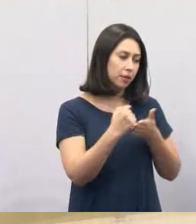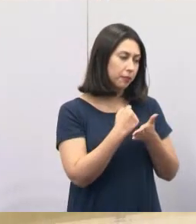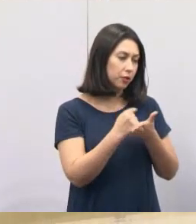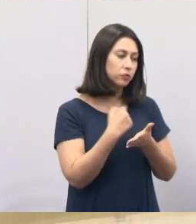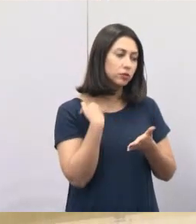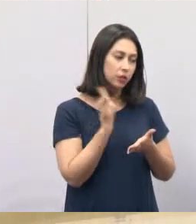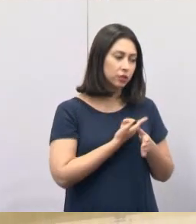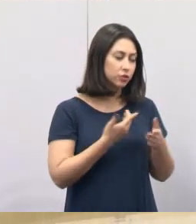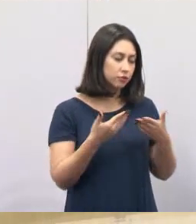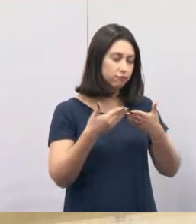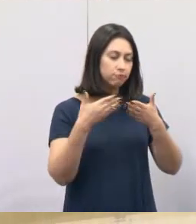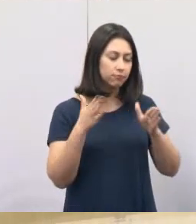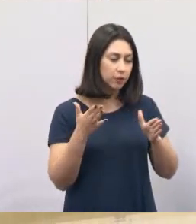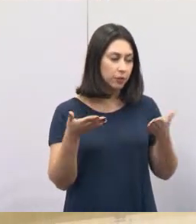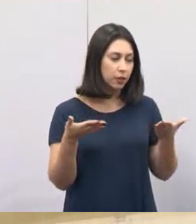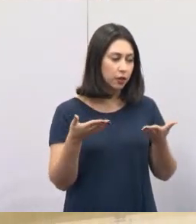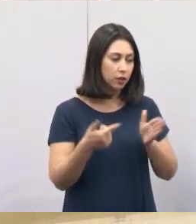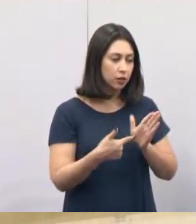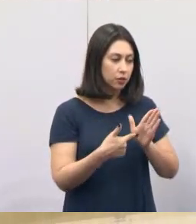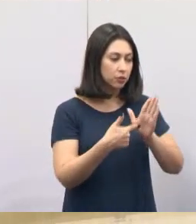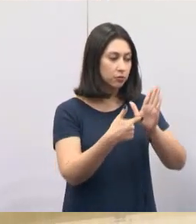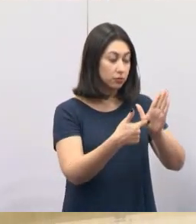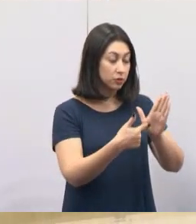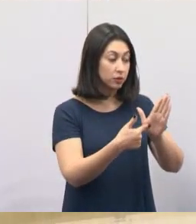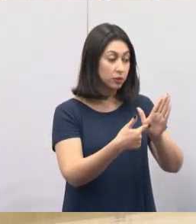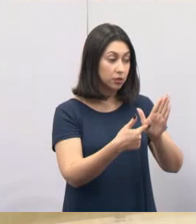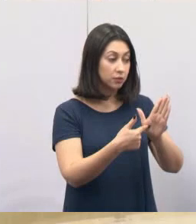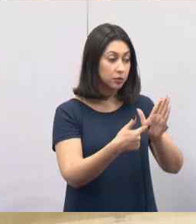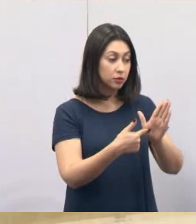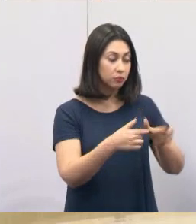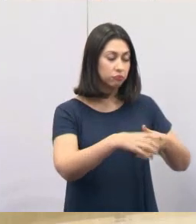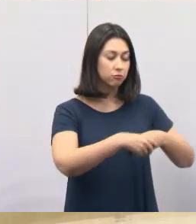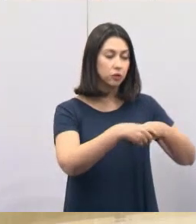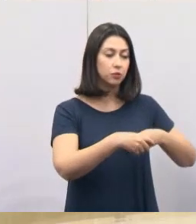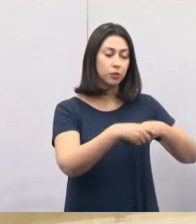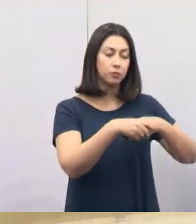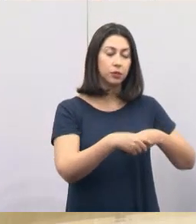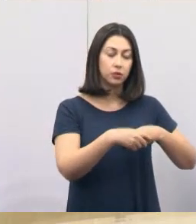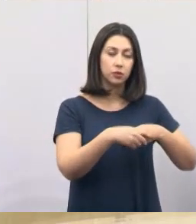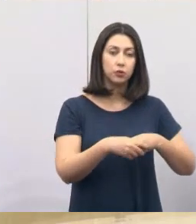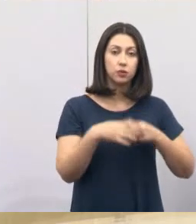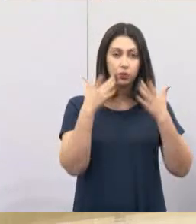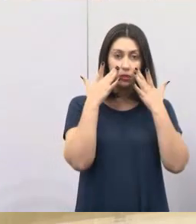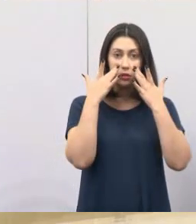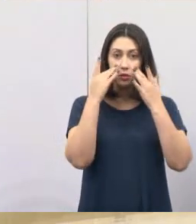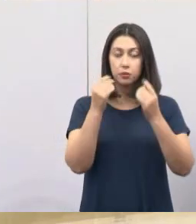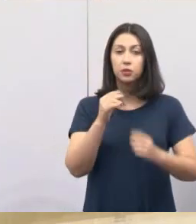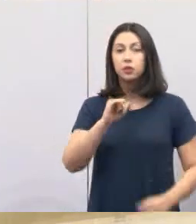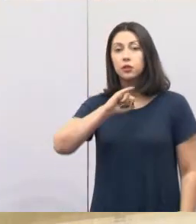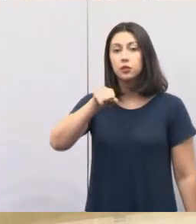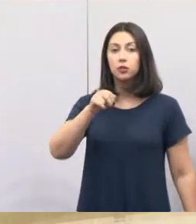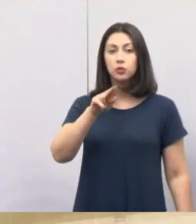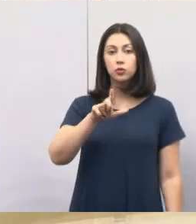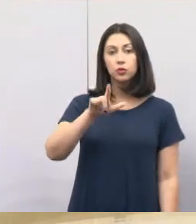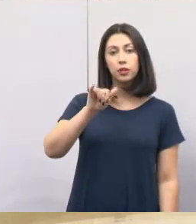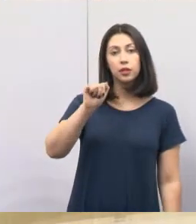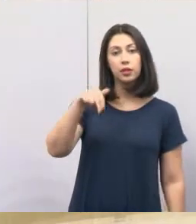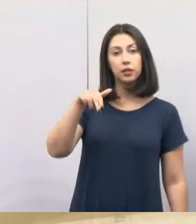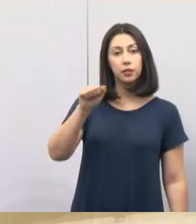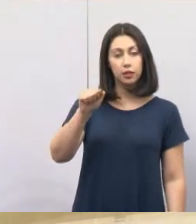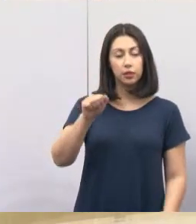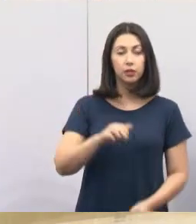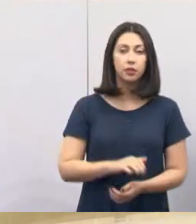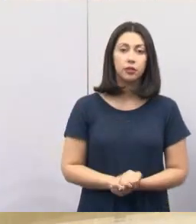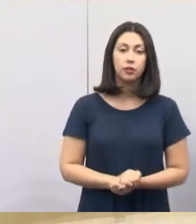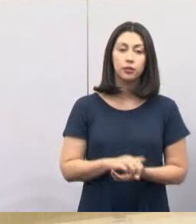adicionais. Na oportunidade, apresentamos nossos cumprimentos. Atenciosamente, Juliana Pinheiro do